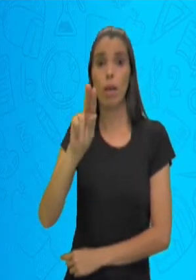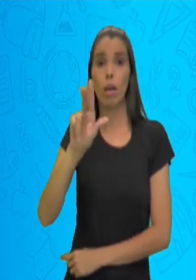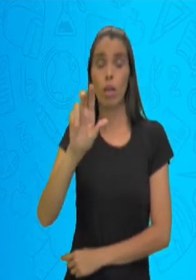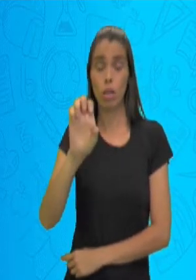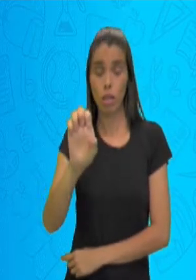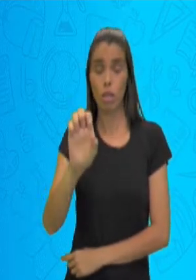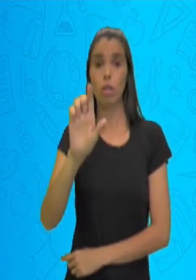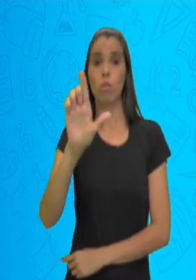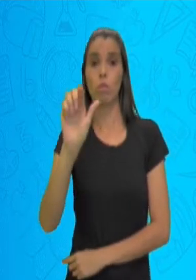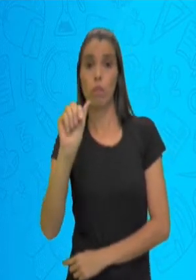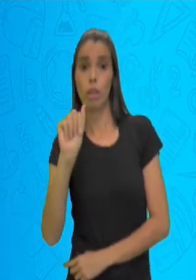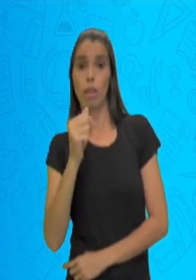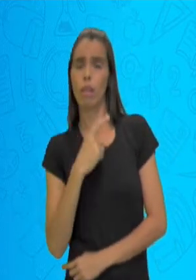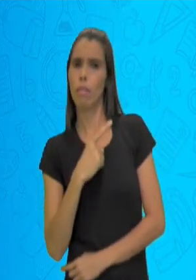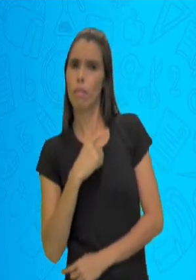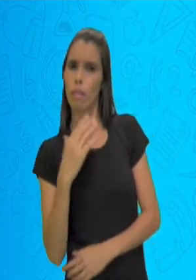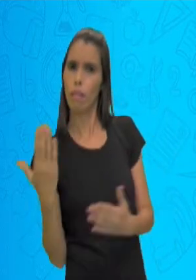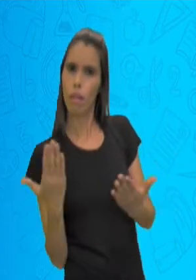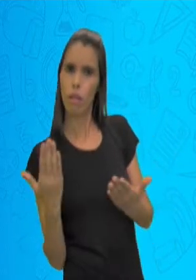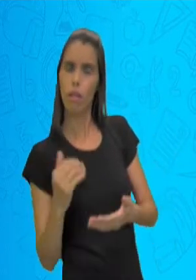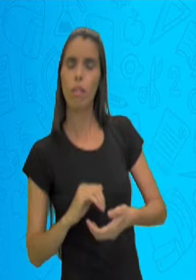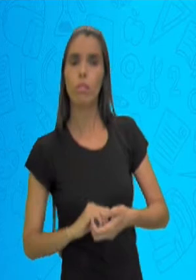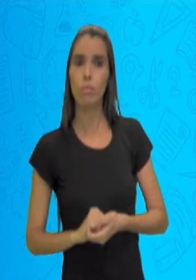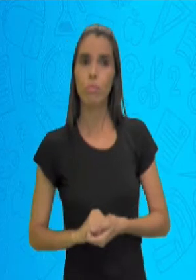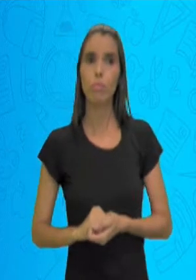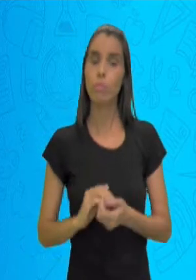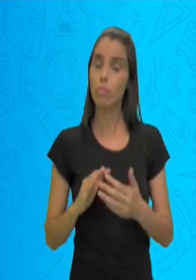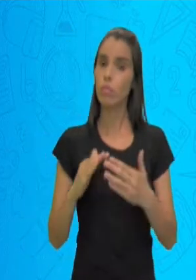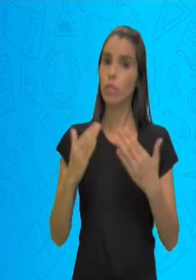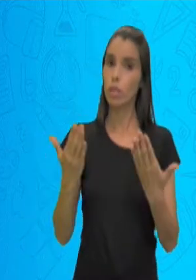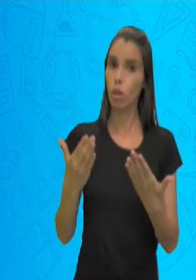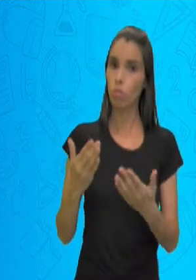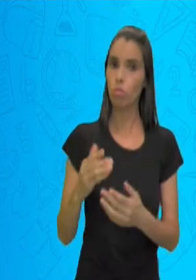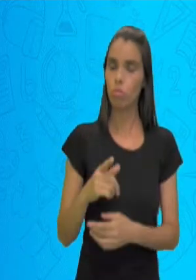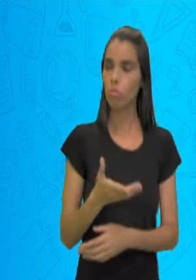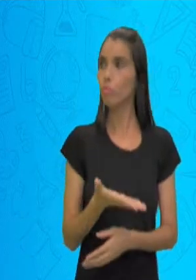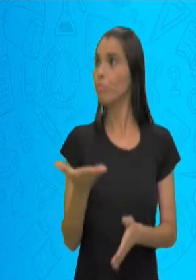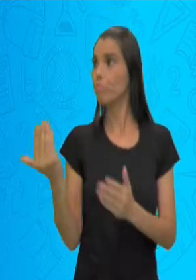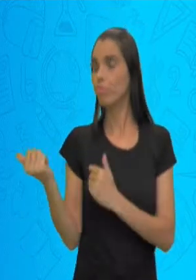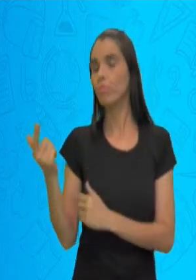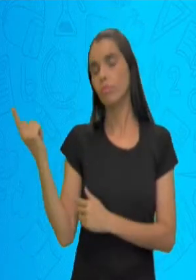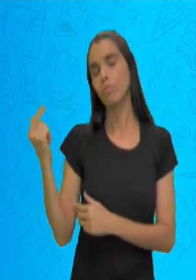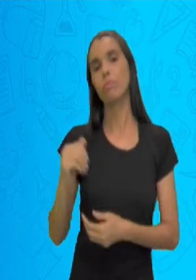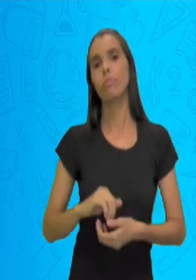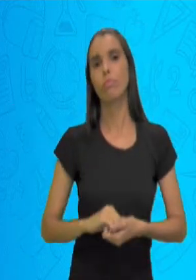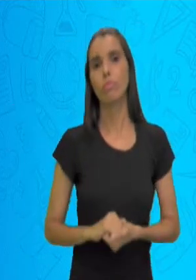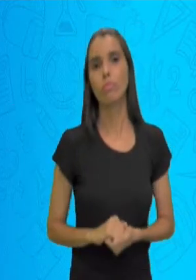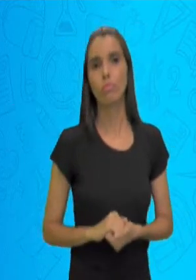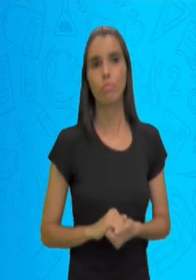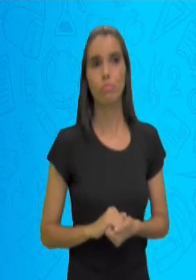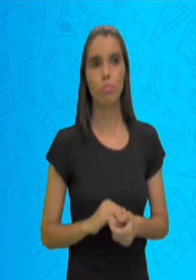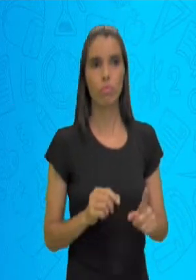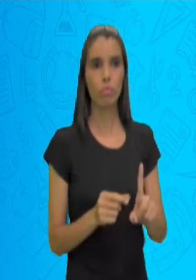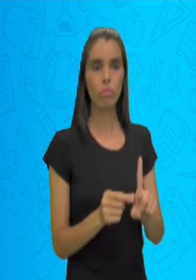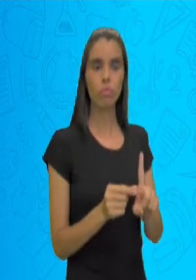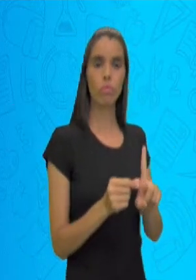lá. Representar o 999 na classe simples. Vamos começar pela